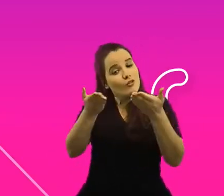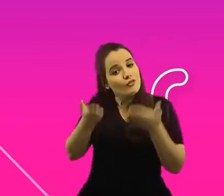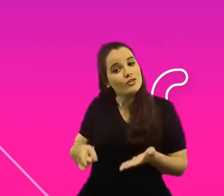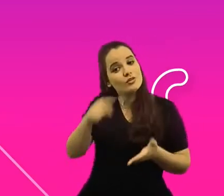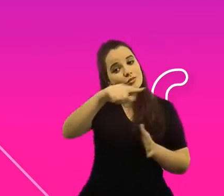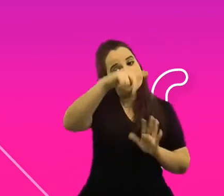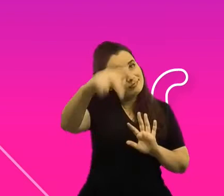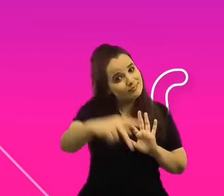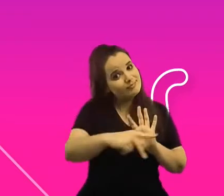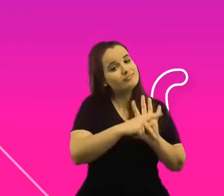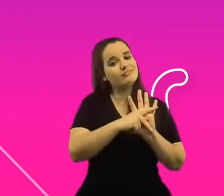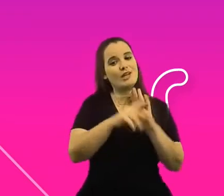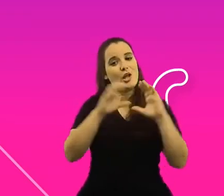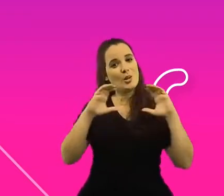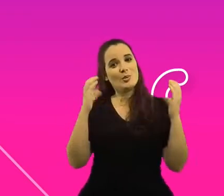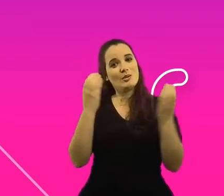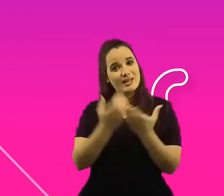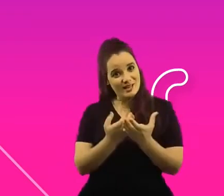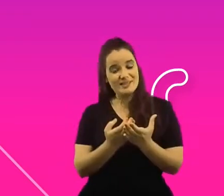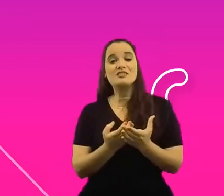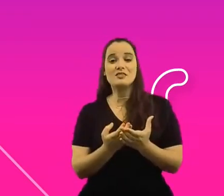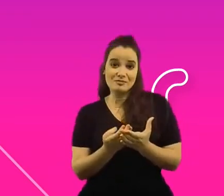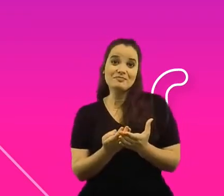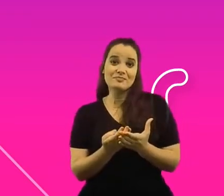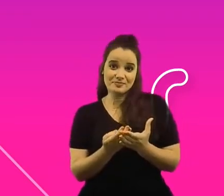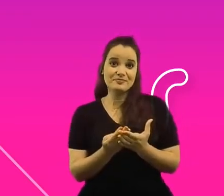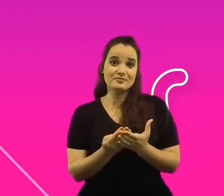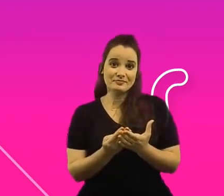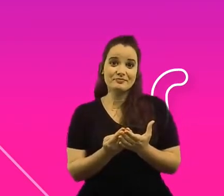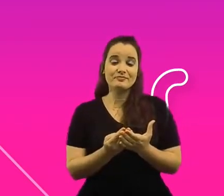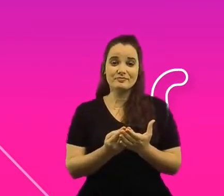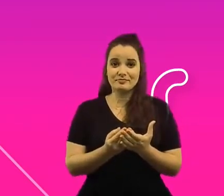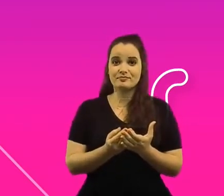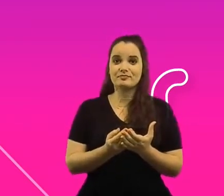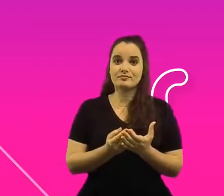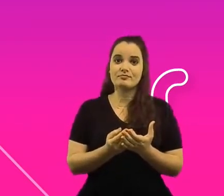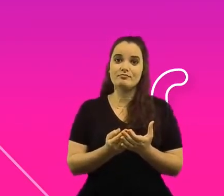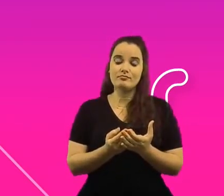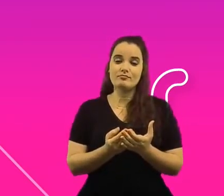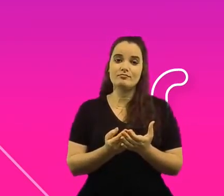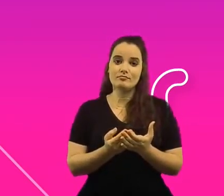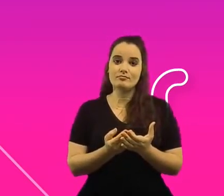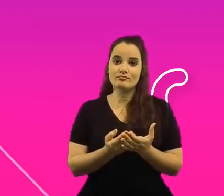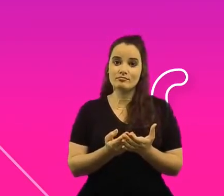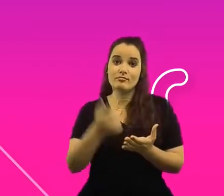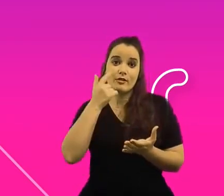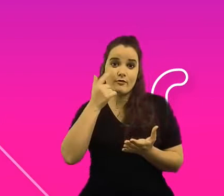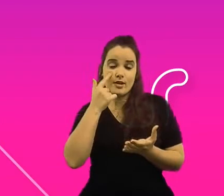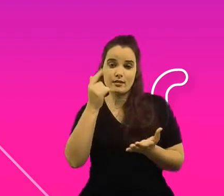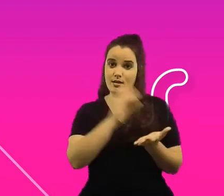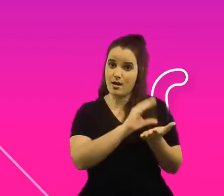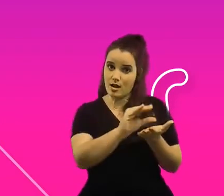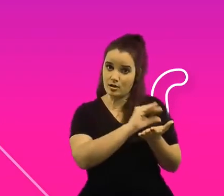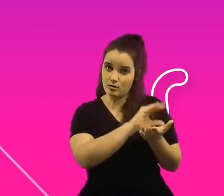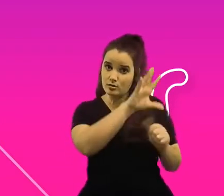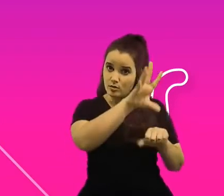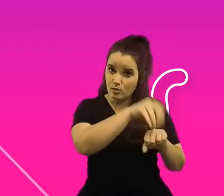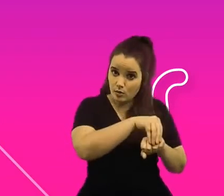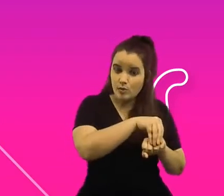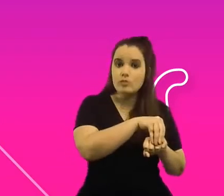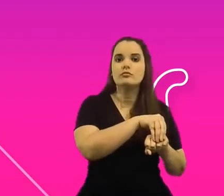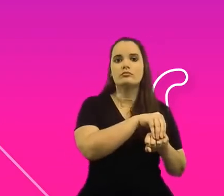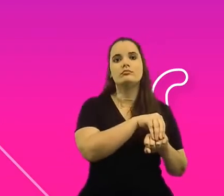seja como interessados em educação de dados, fellows como